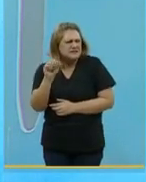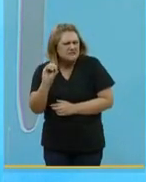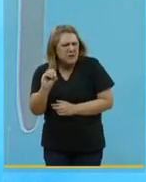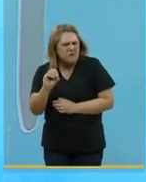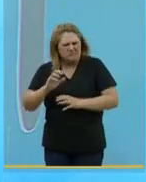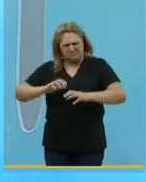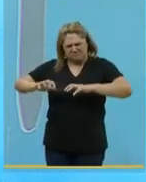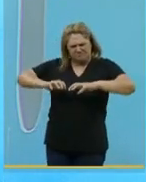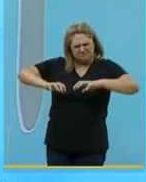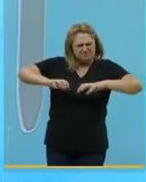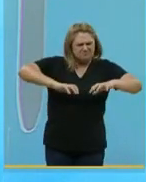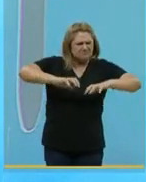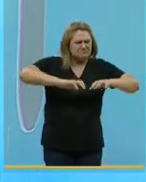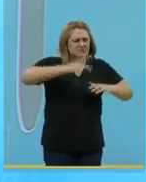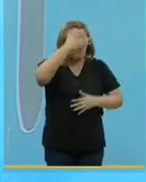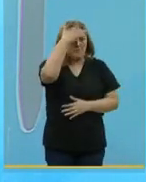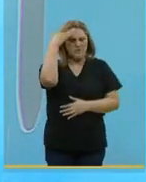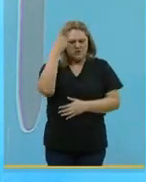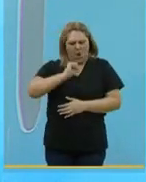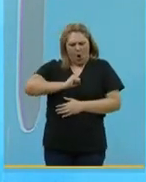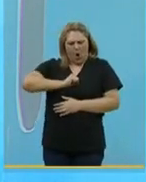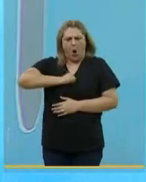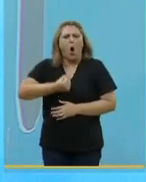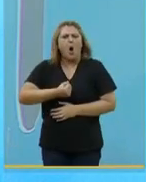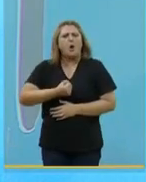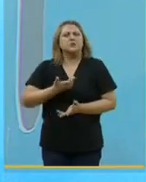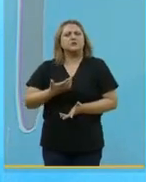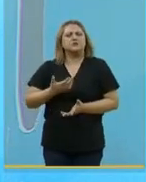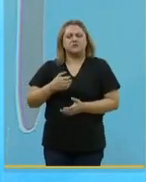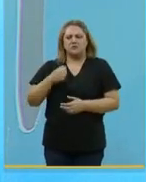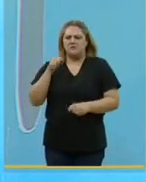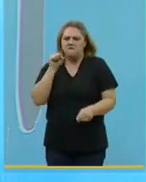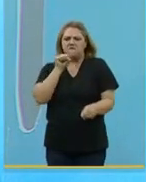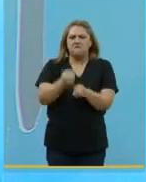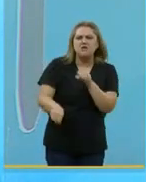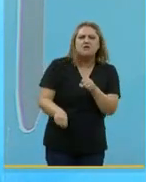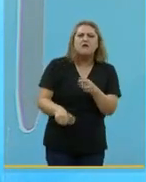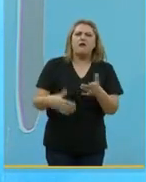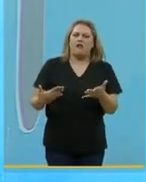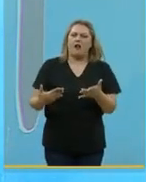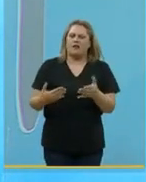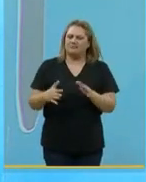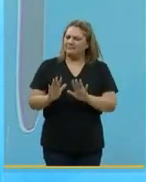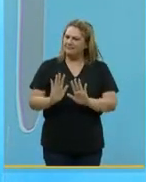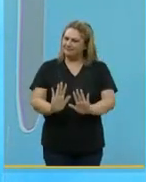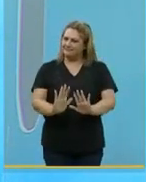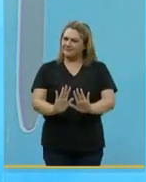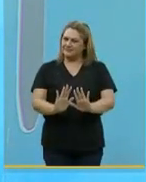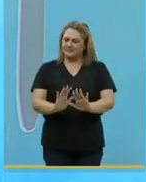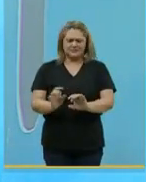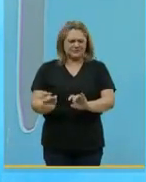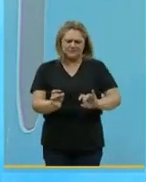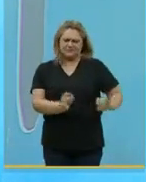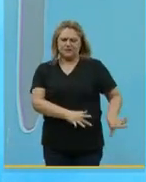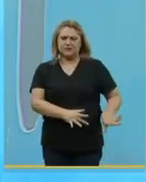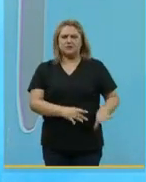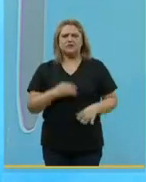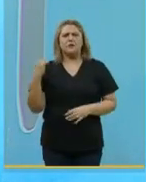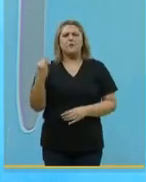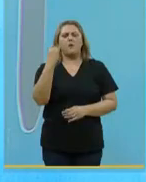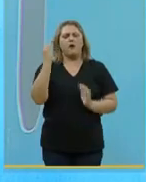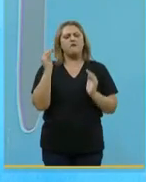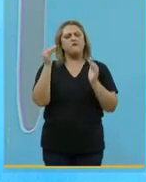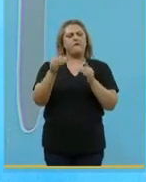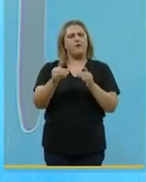produz a violência no lugar do debate político dos argumentos deve ser totalmente rechaçada agora é importante também